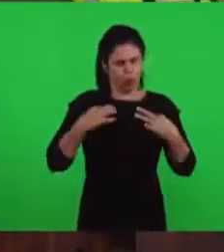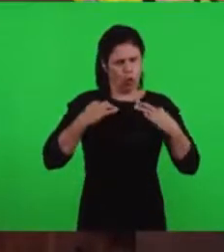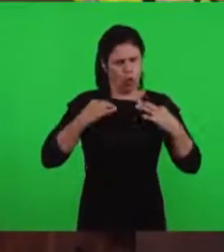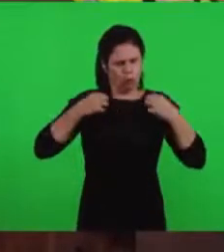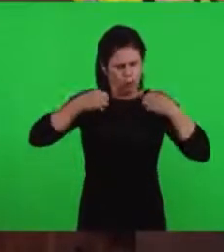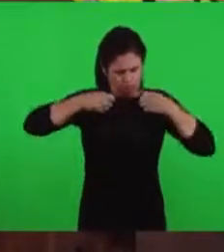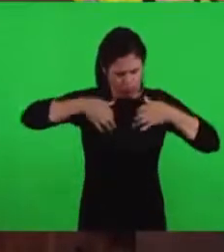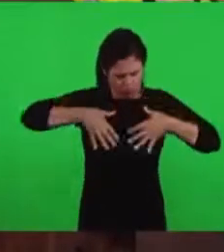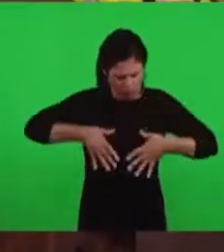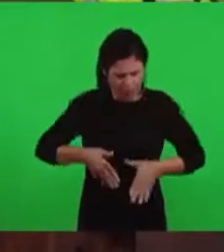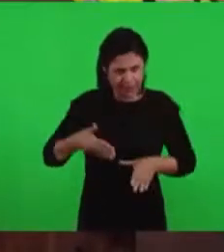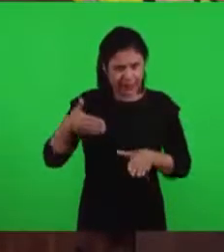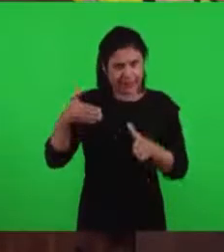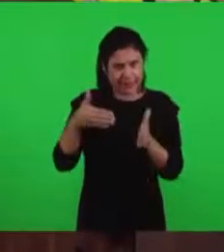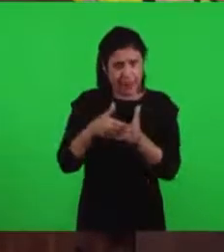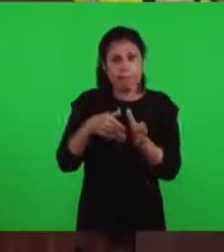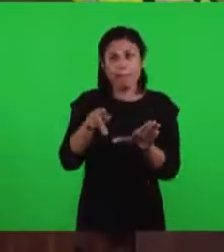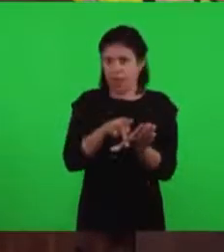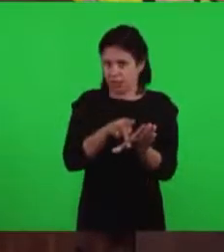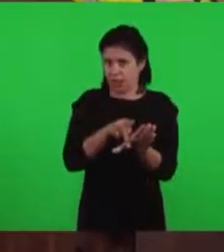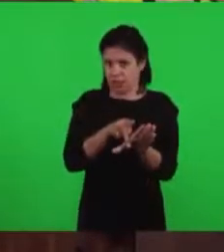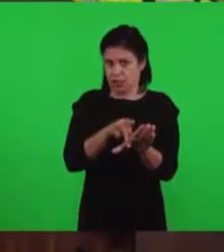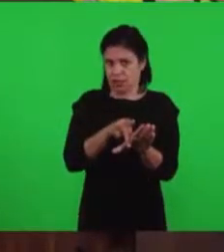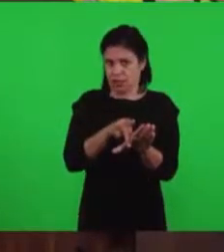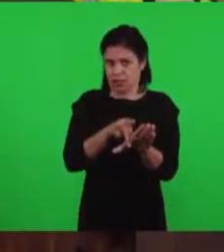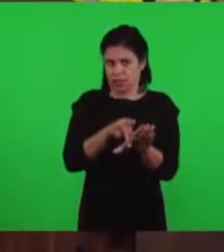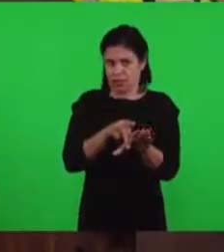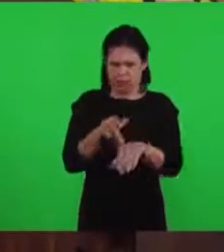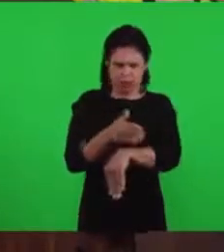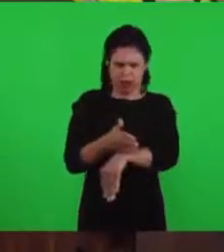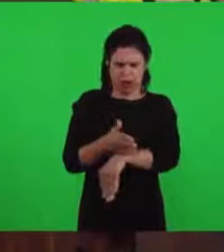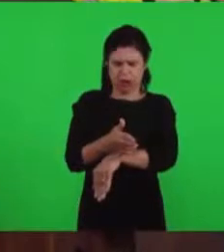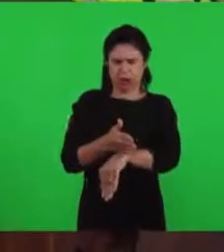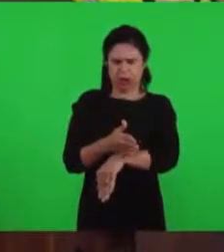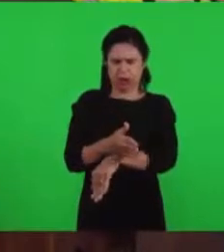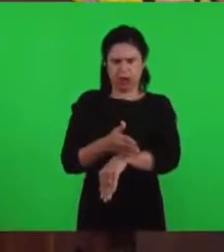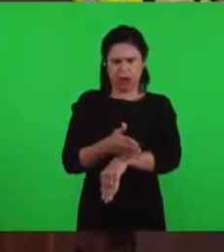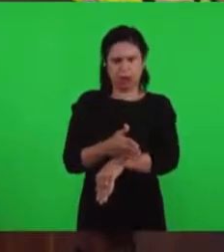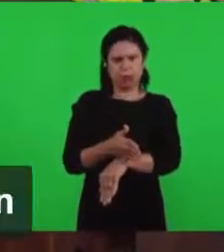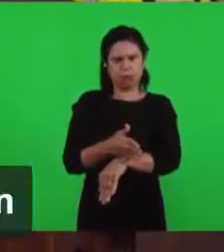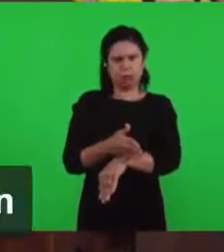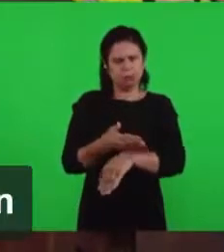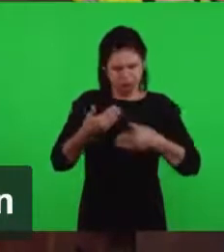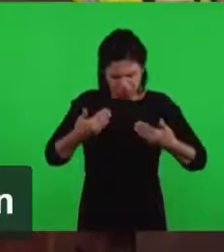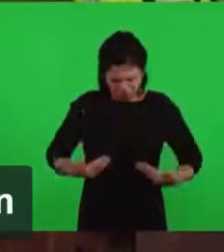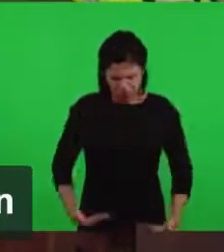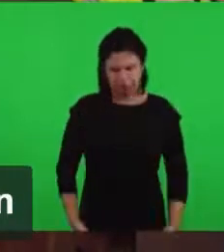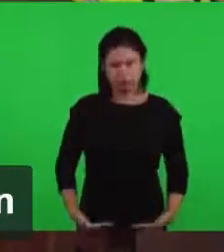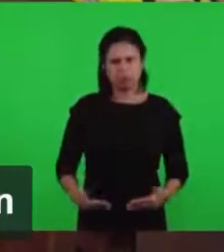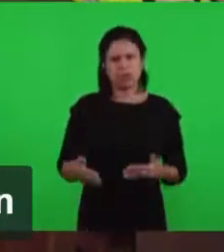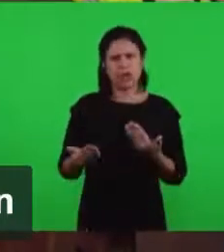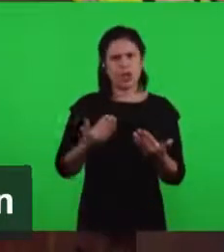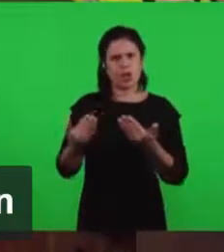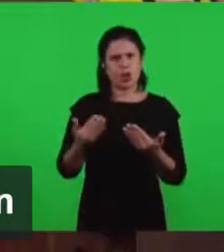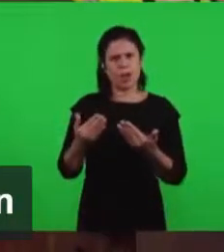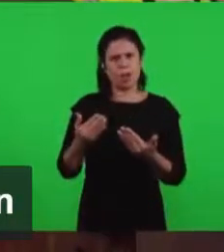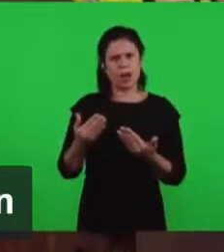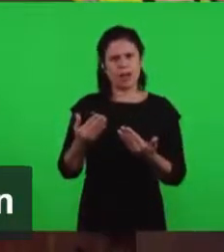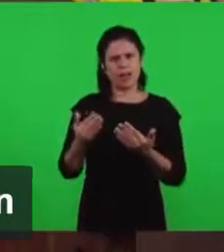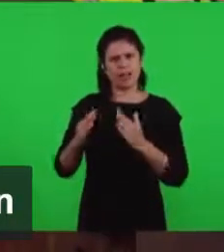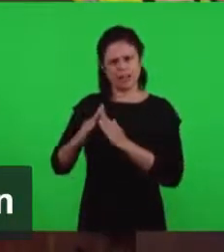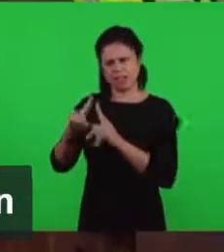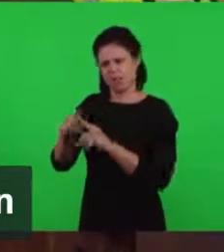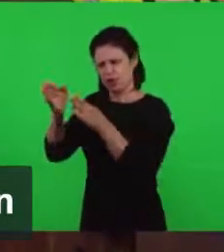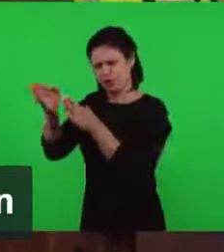necessária essa cobertura é aquilo que o senhor quer para a igreja uma